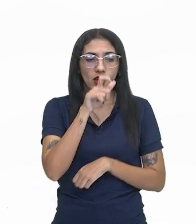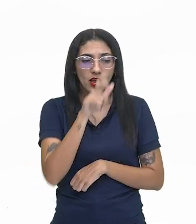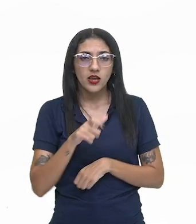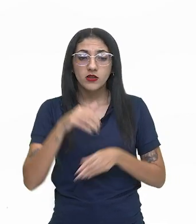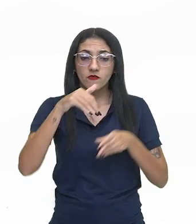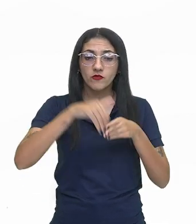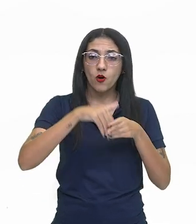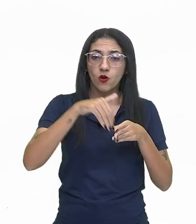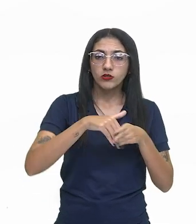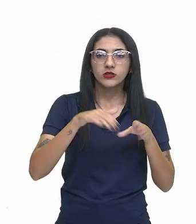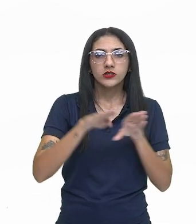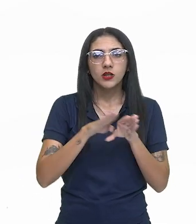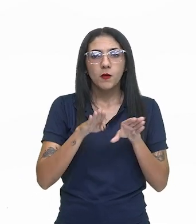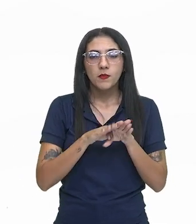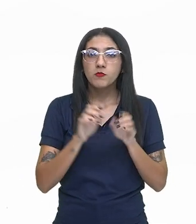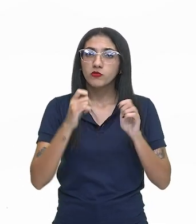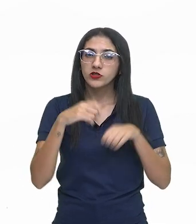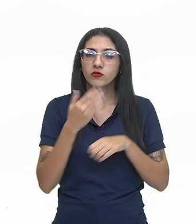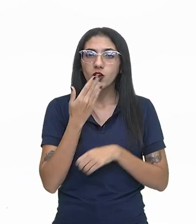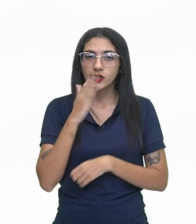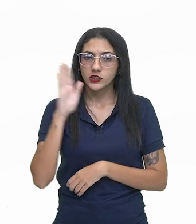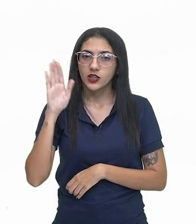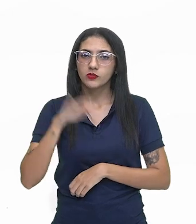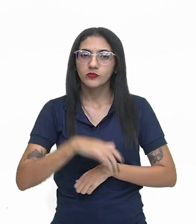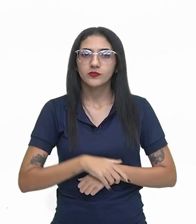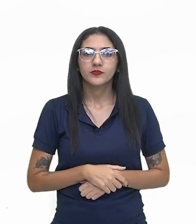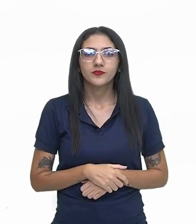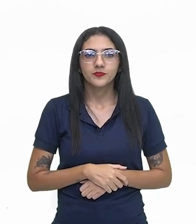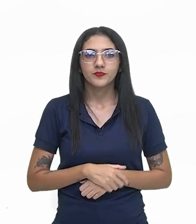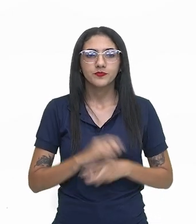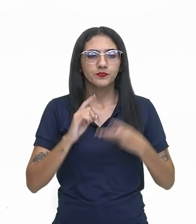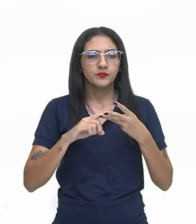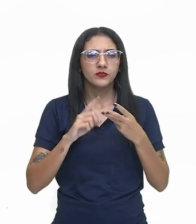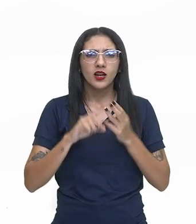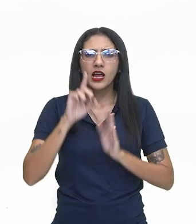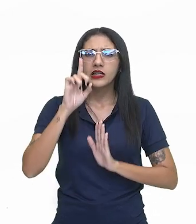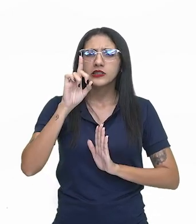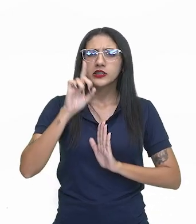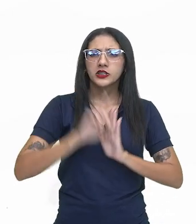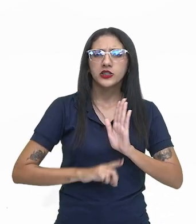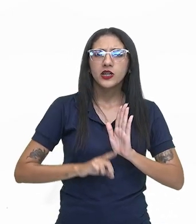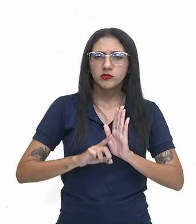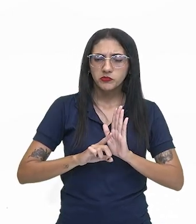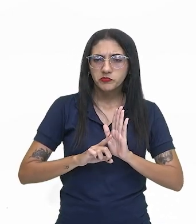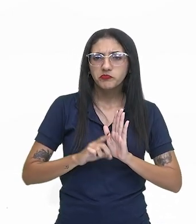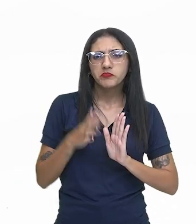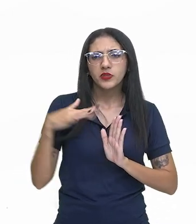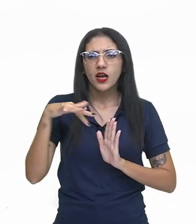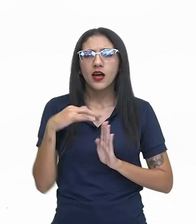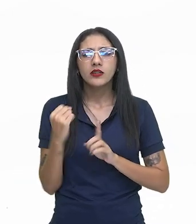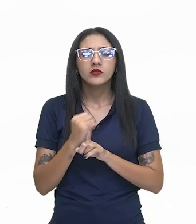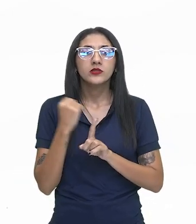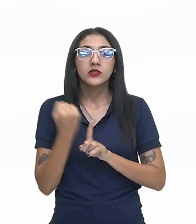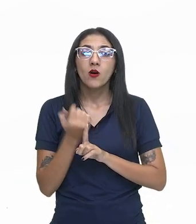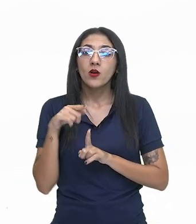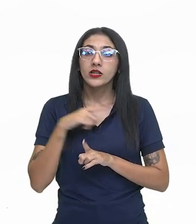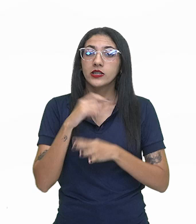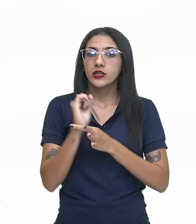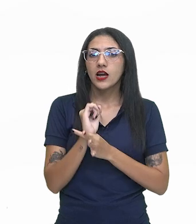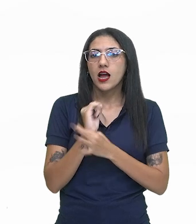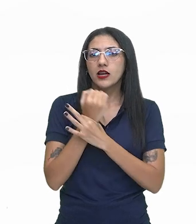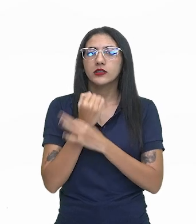vota, você também pode ser votado. E os direitos sociais são aqueles que garantem ao